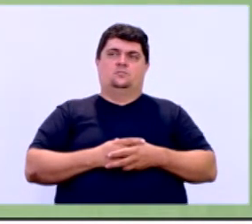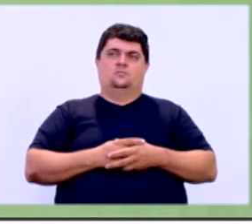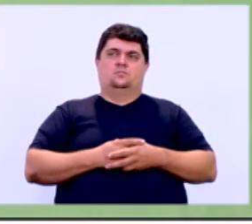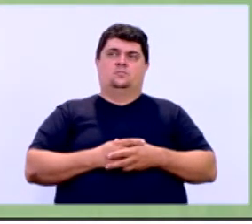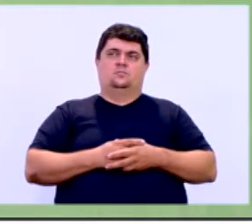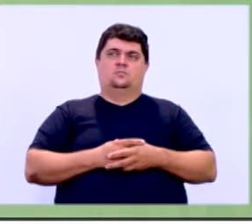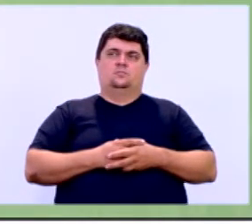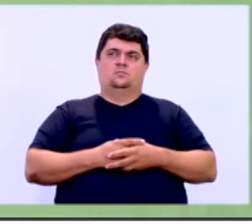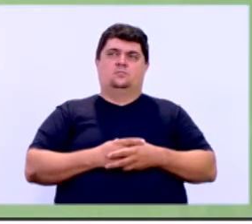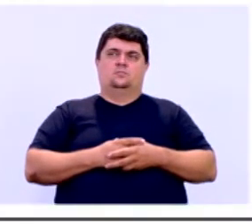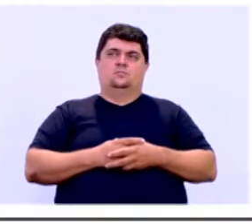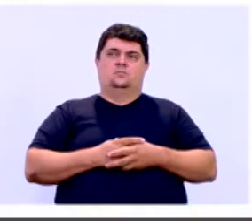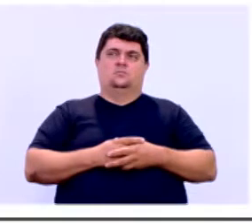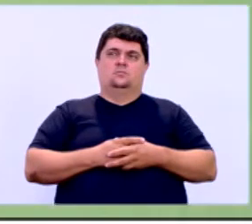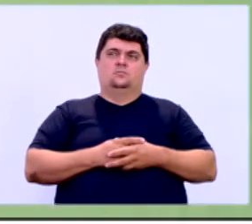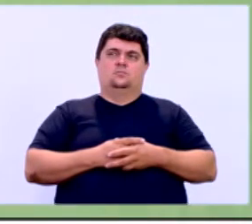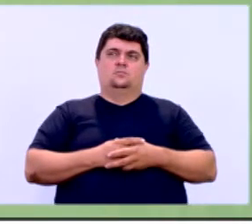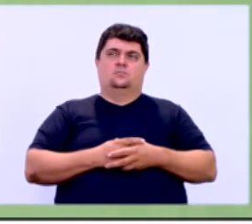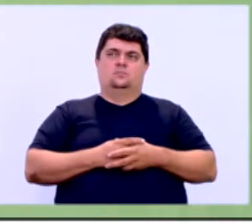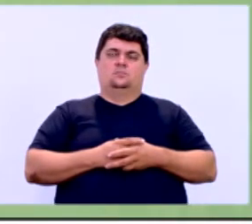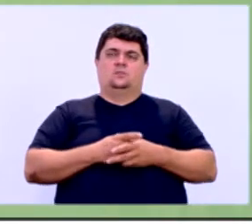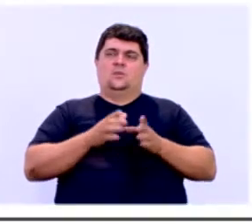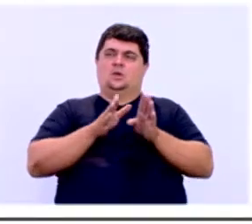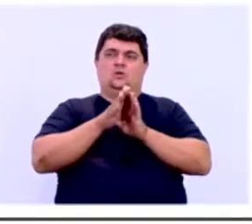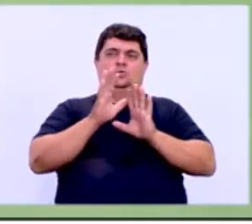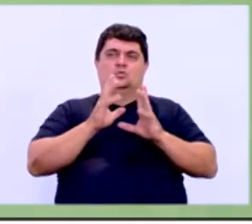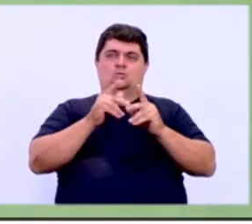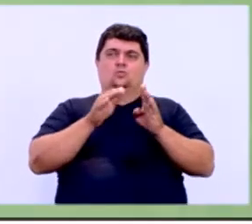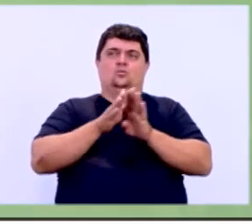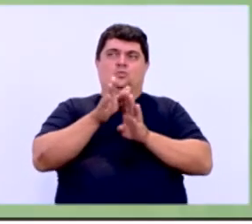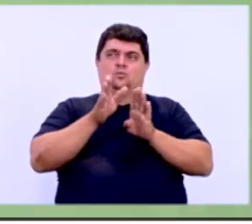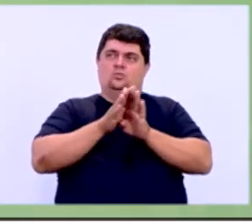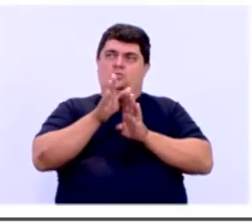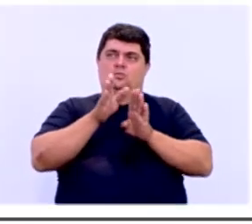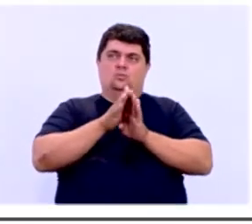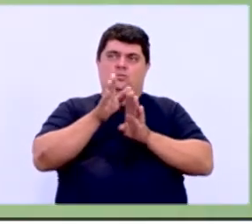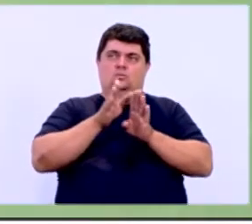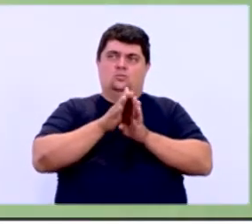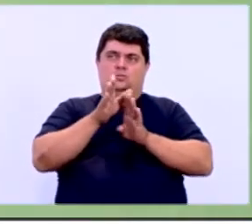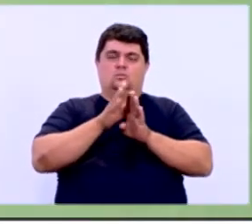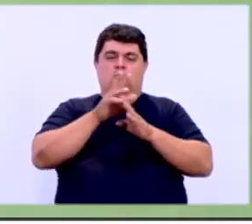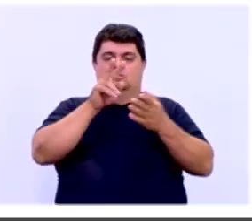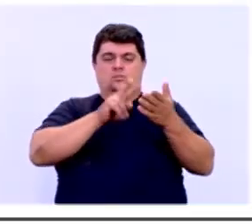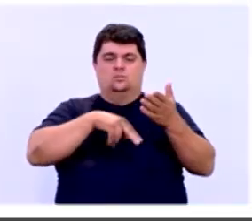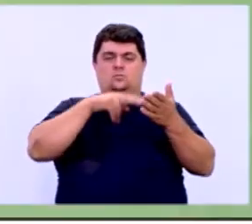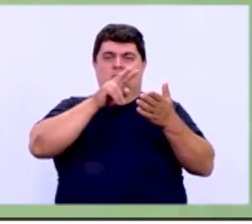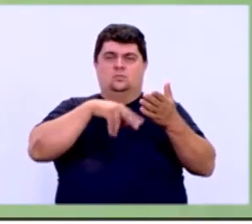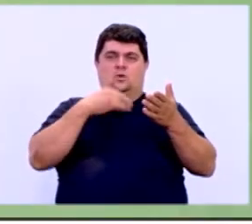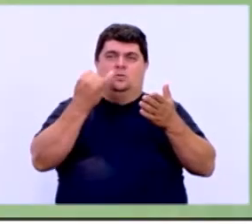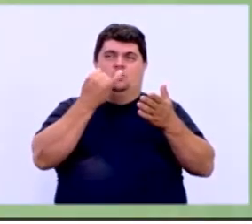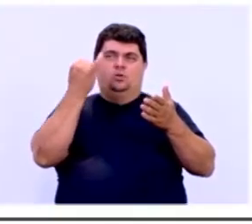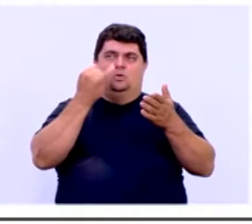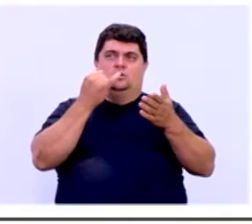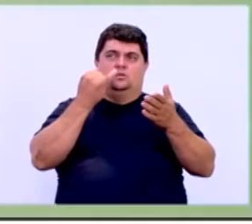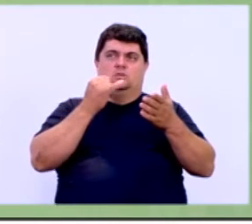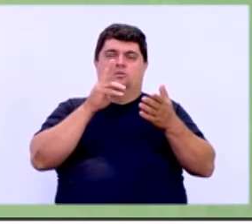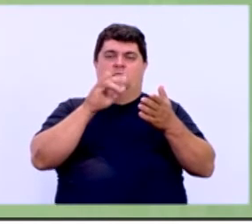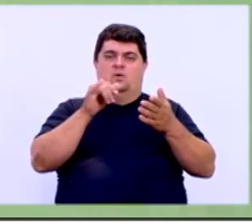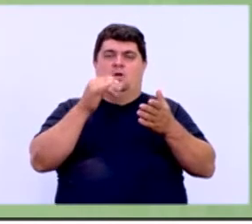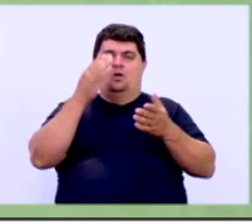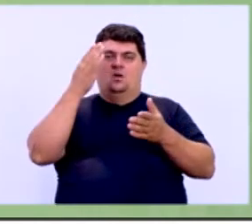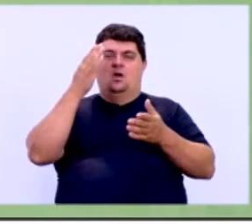Algumas dicas sobre planejamento financeiro. Deem uma lida nessas dicas que com